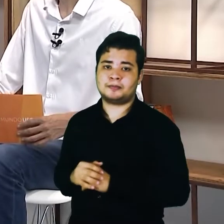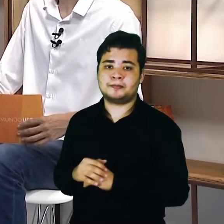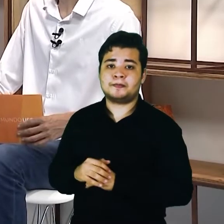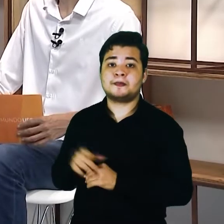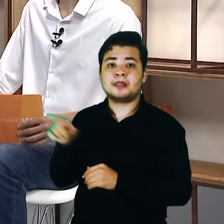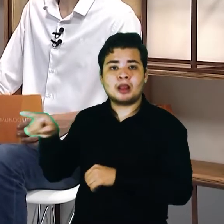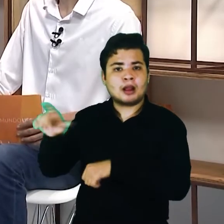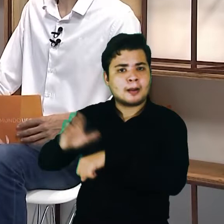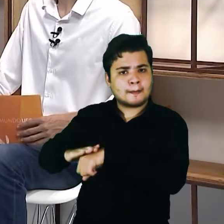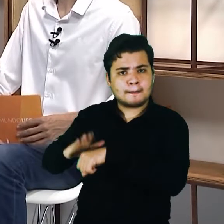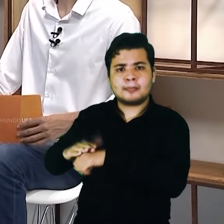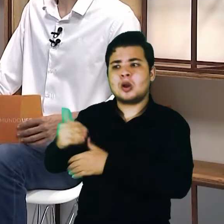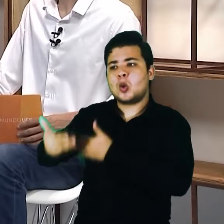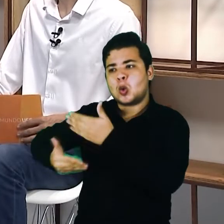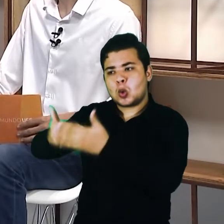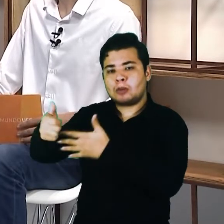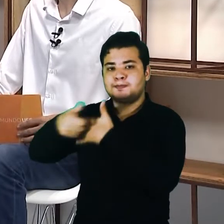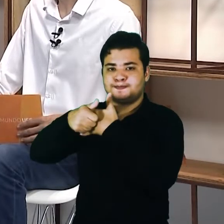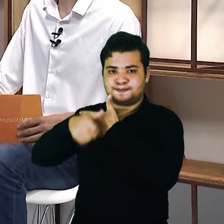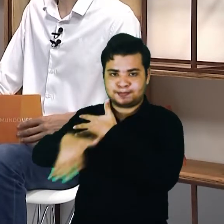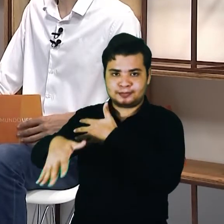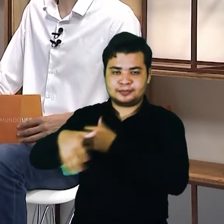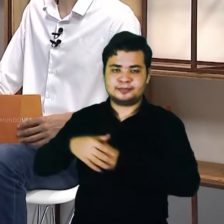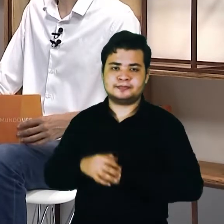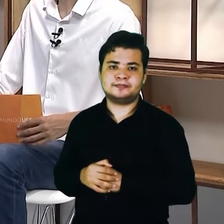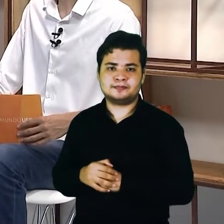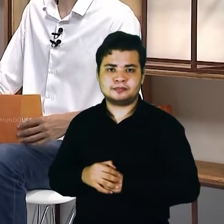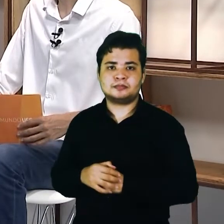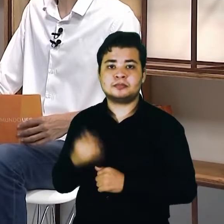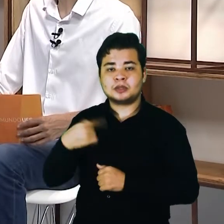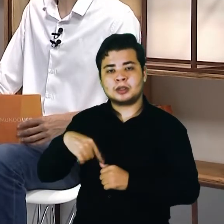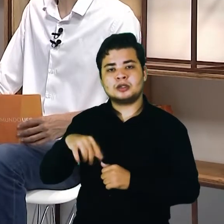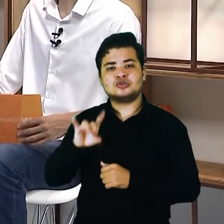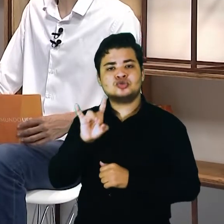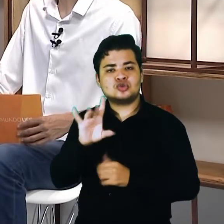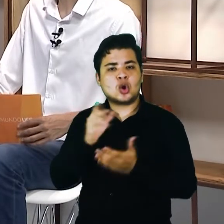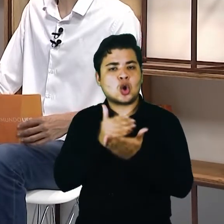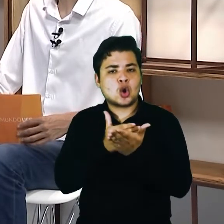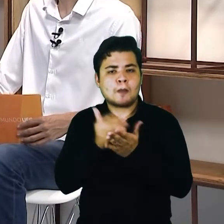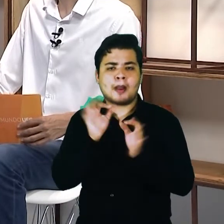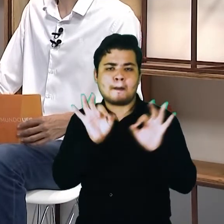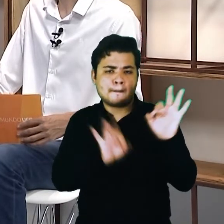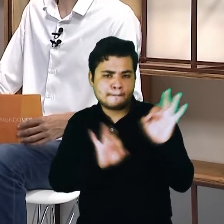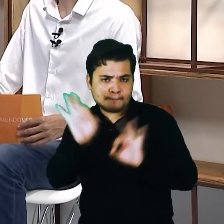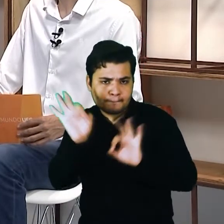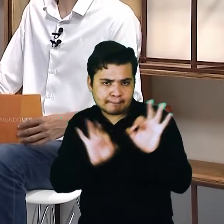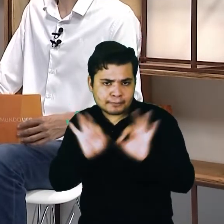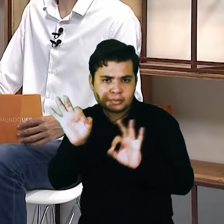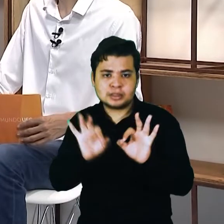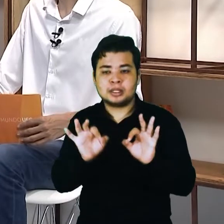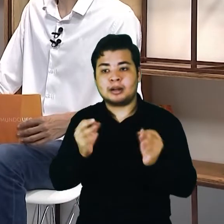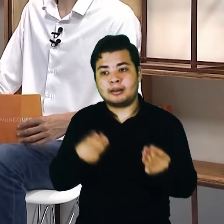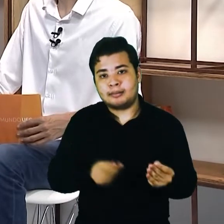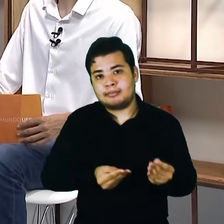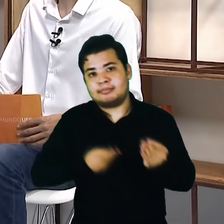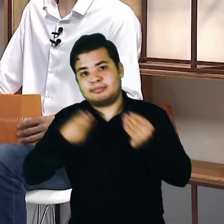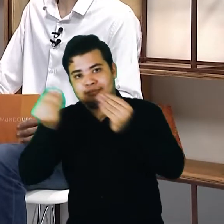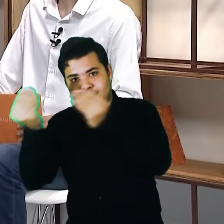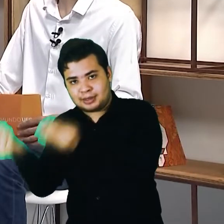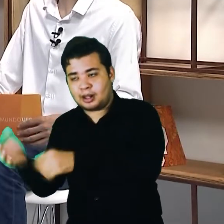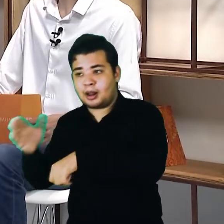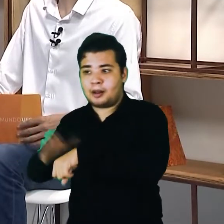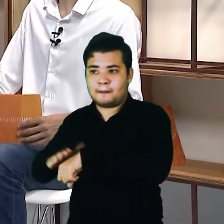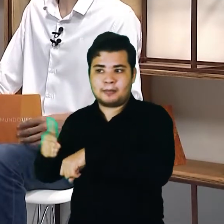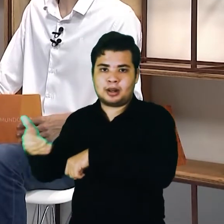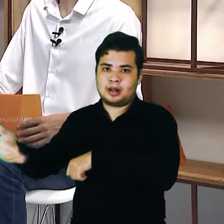fazer a condução da taxonomia. Então, a gente prepara, só faz o preparo inicial daquela amostra, encaminha para a equipe